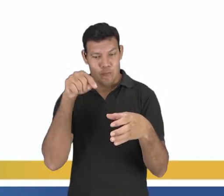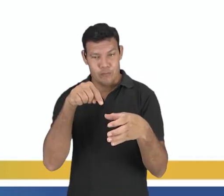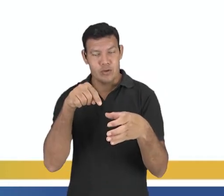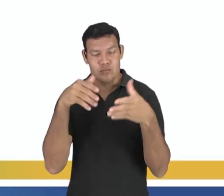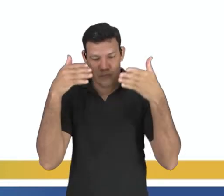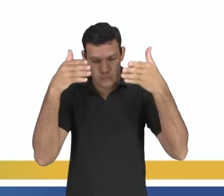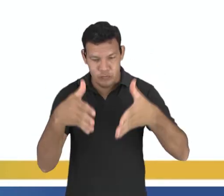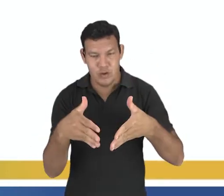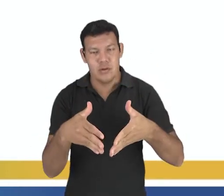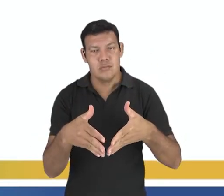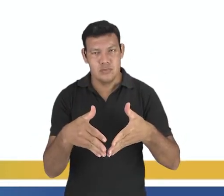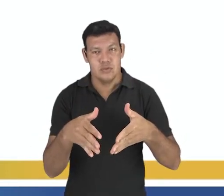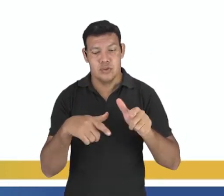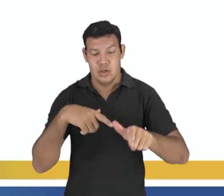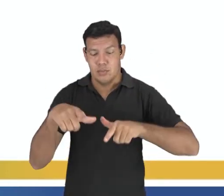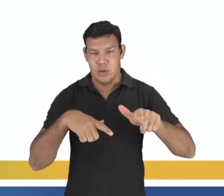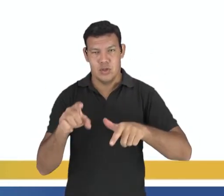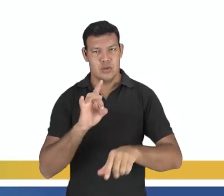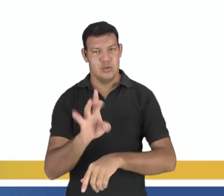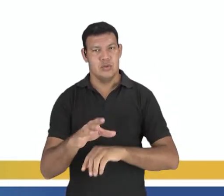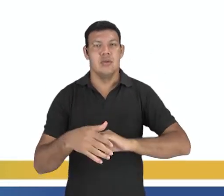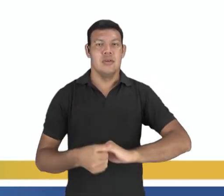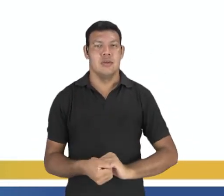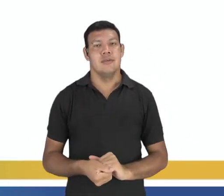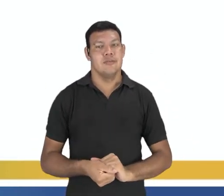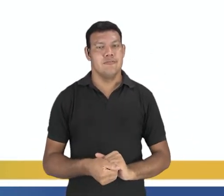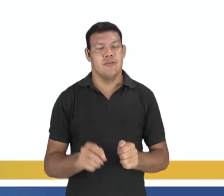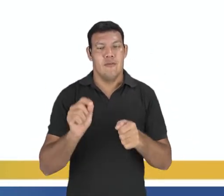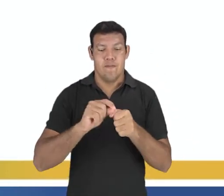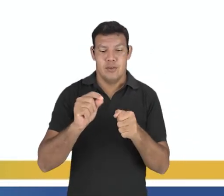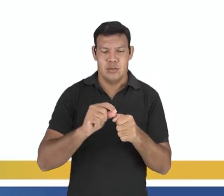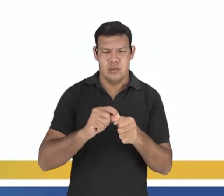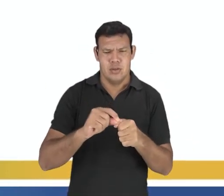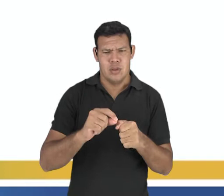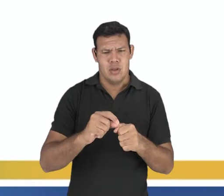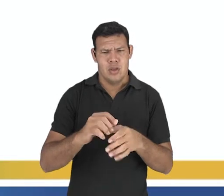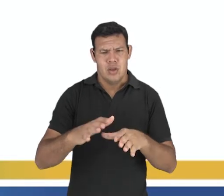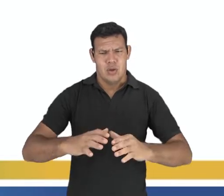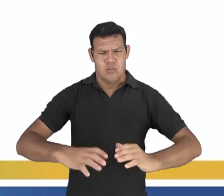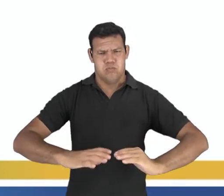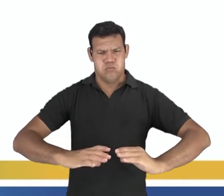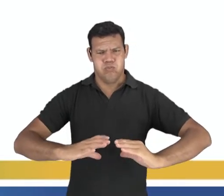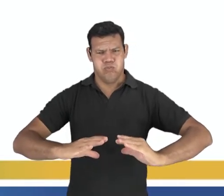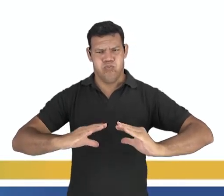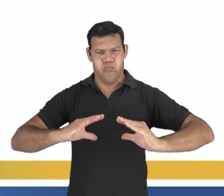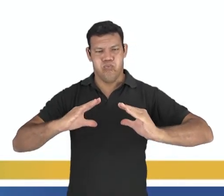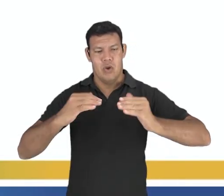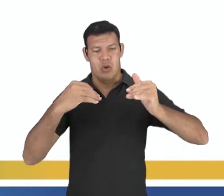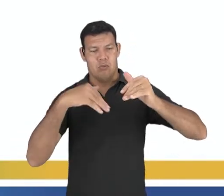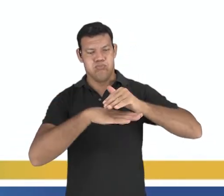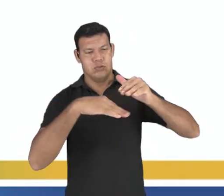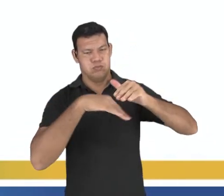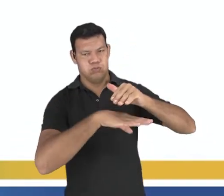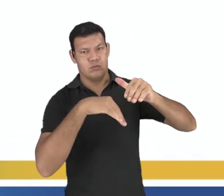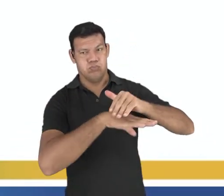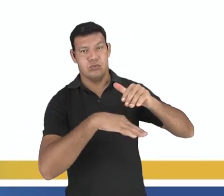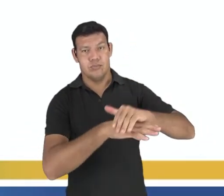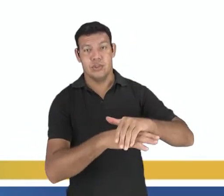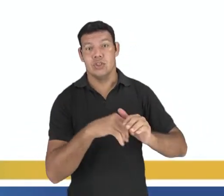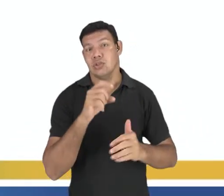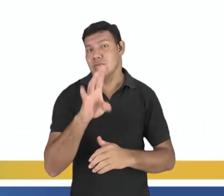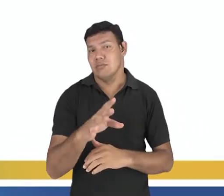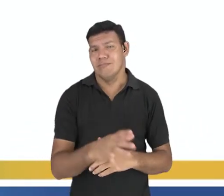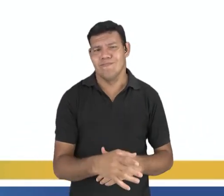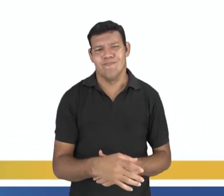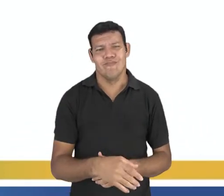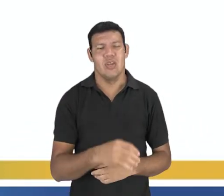No fim das contas, produziam mais do que consumiam e começaram assim a estocar. Mas os